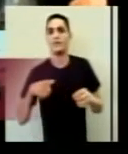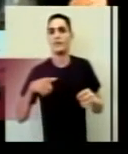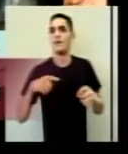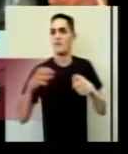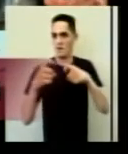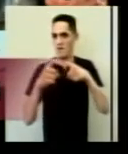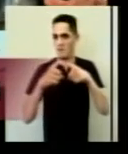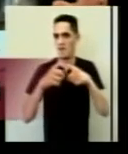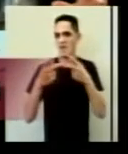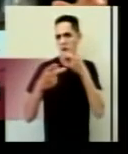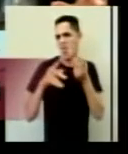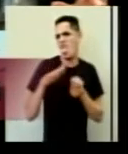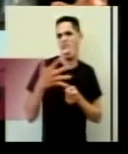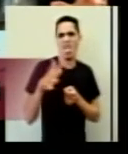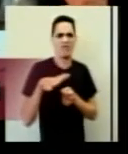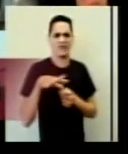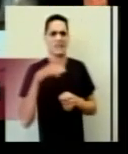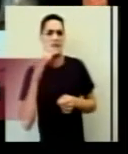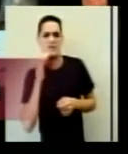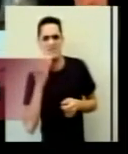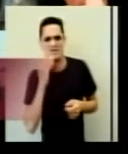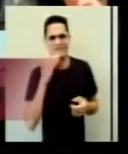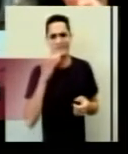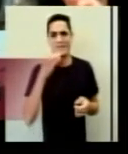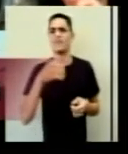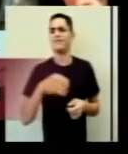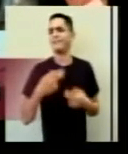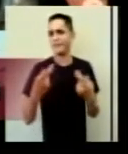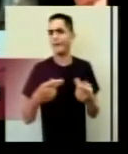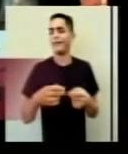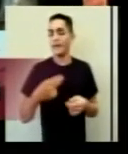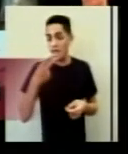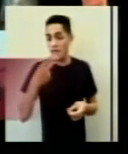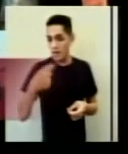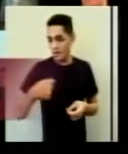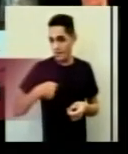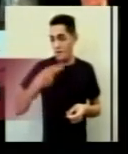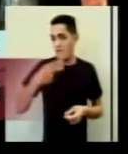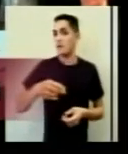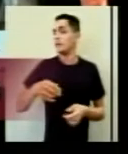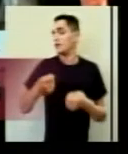boca. É o seguinte, pessoal, eu não faço nada meia boca.